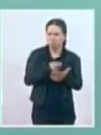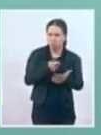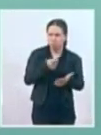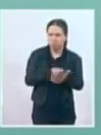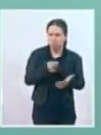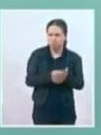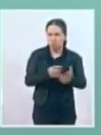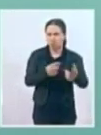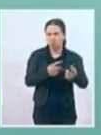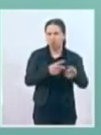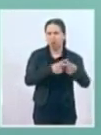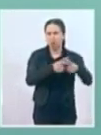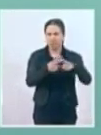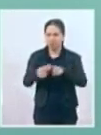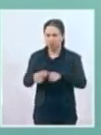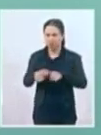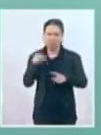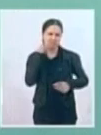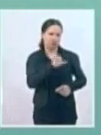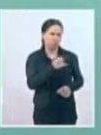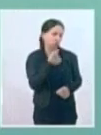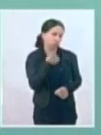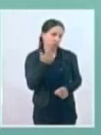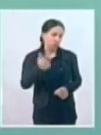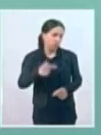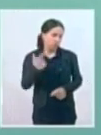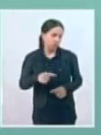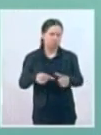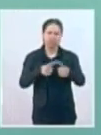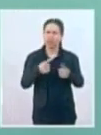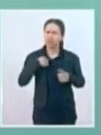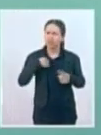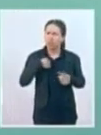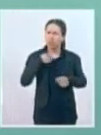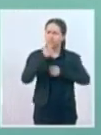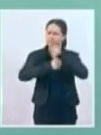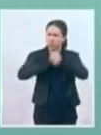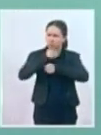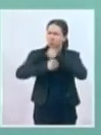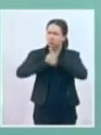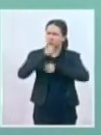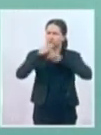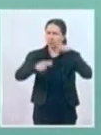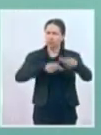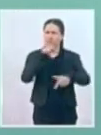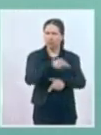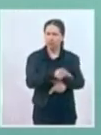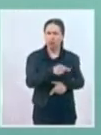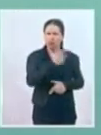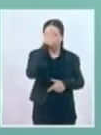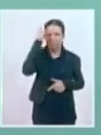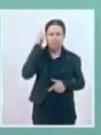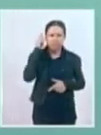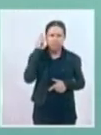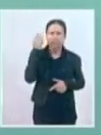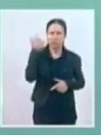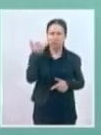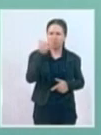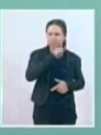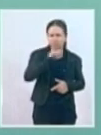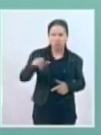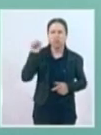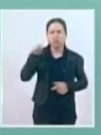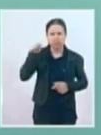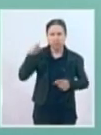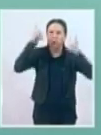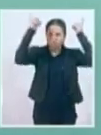reforma, alguém disse, mas não tem dinheiro. Só que como eu estou inserido ali há muitos anos, o pessoal acompanha também meu trabalho, disseram, não, Dudu mandou dinheiro. Aí alguém disse,